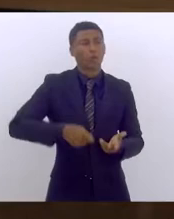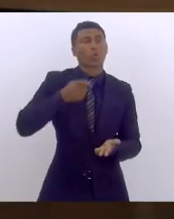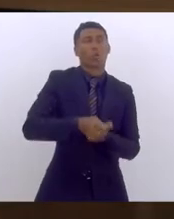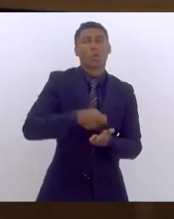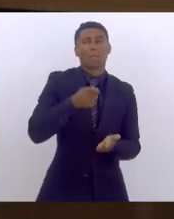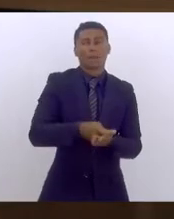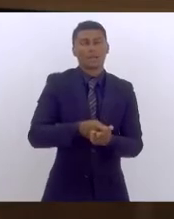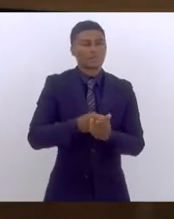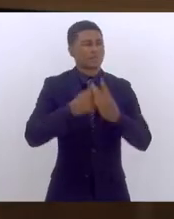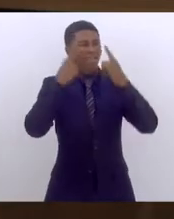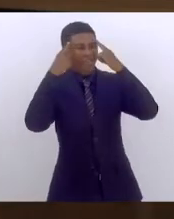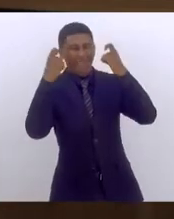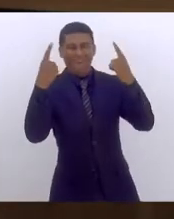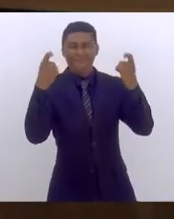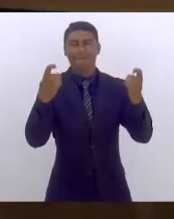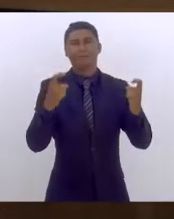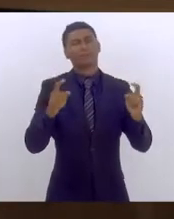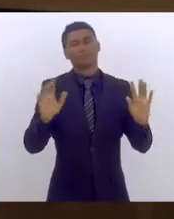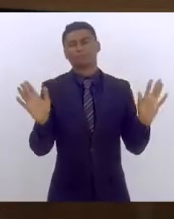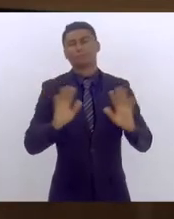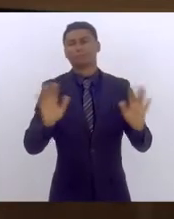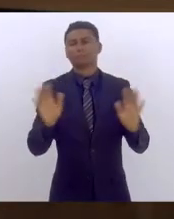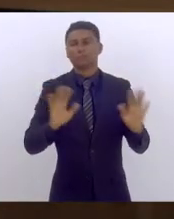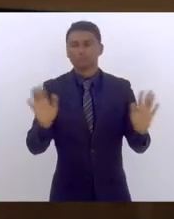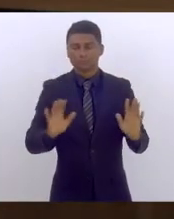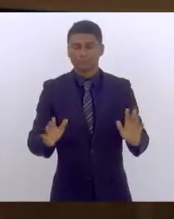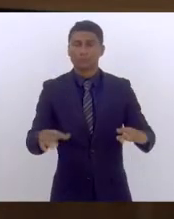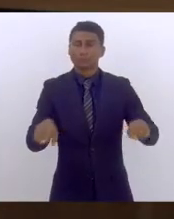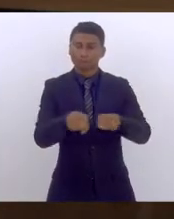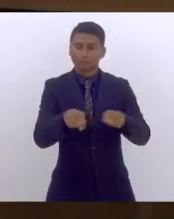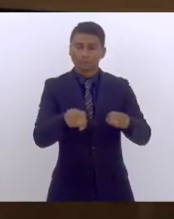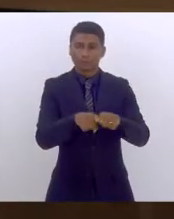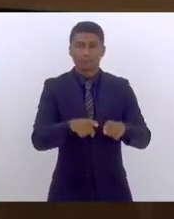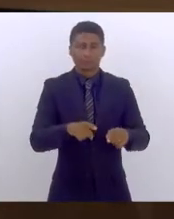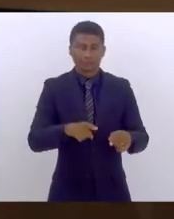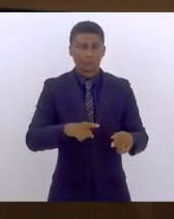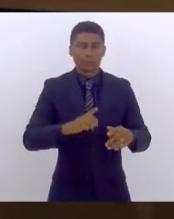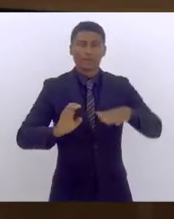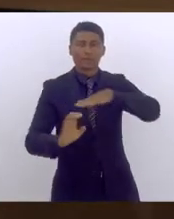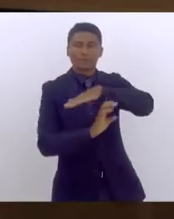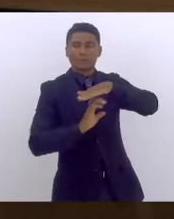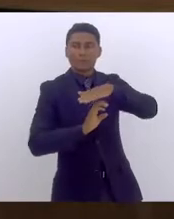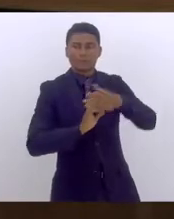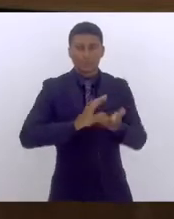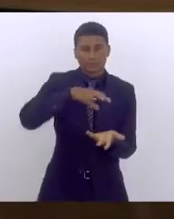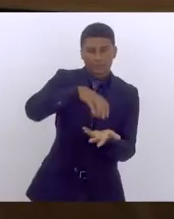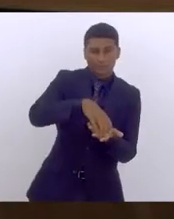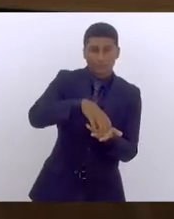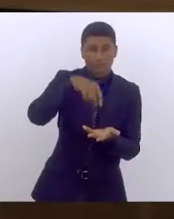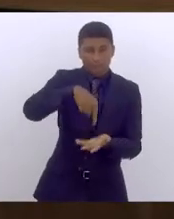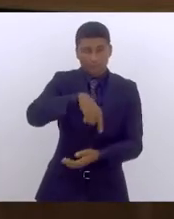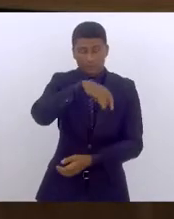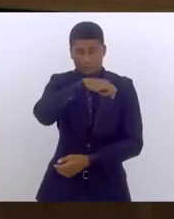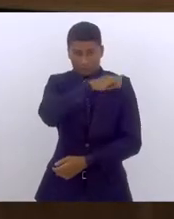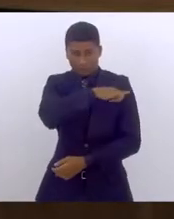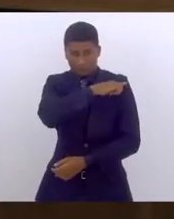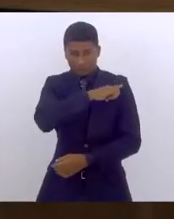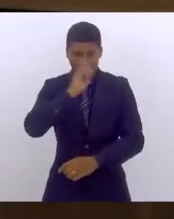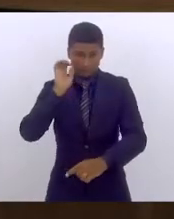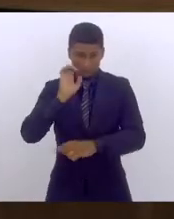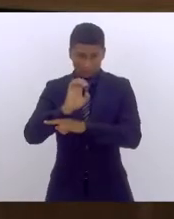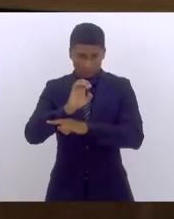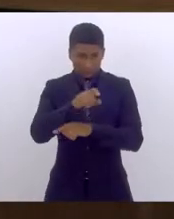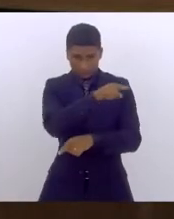dos valores. E que as cooperativas com matriz no Estado do Rio de Janeiro, desde que tenham o seu